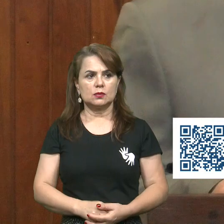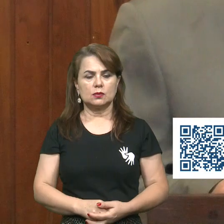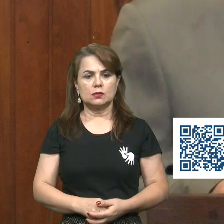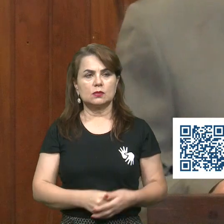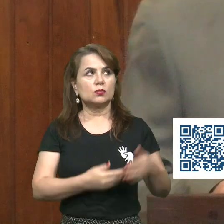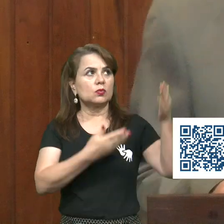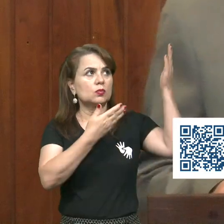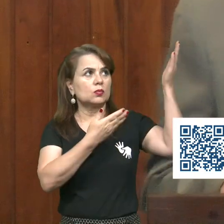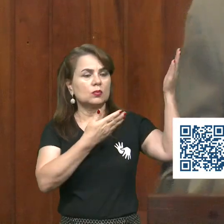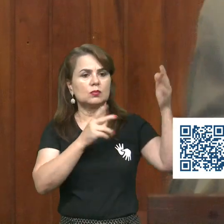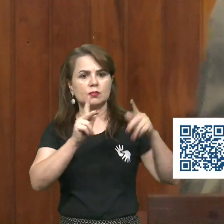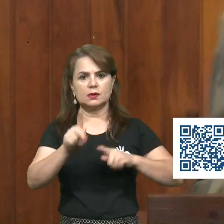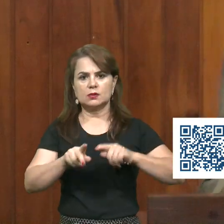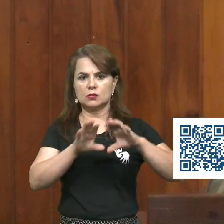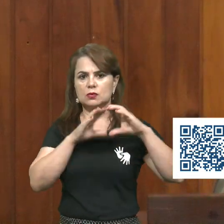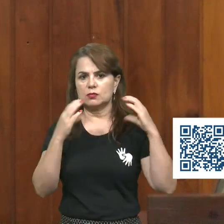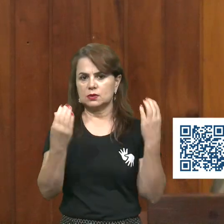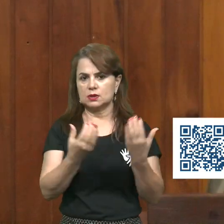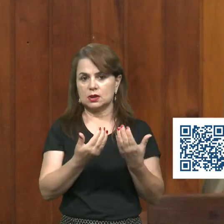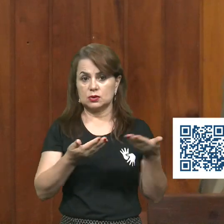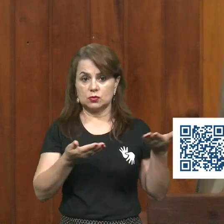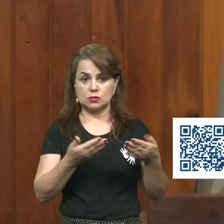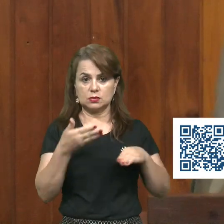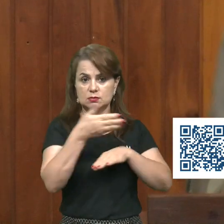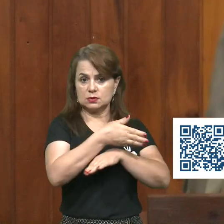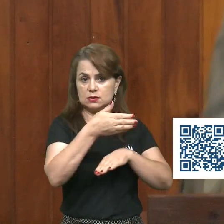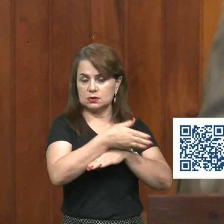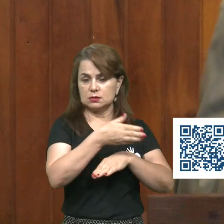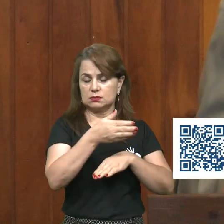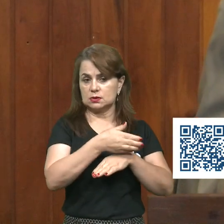comunidade aqui presente que participa e acompanha os nossos trabalhos,